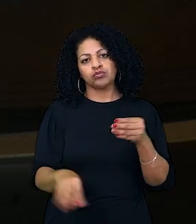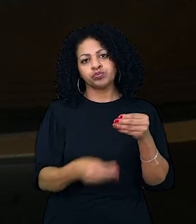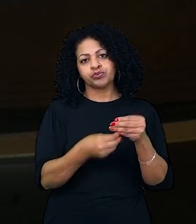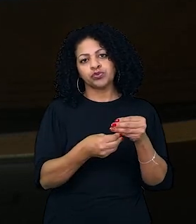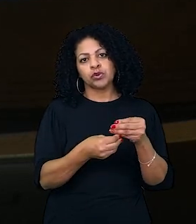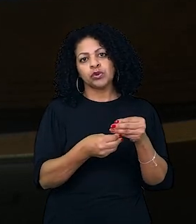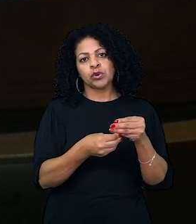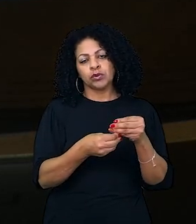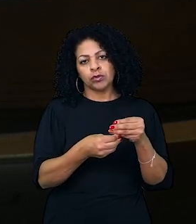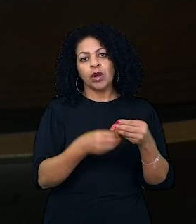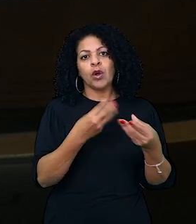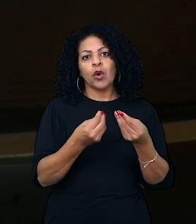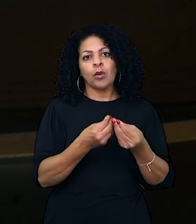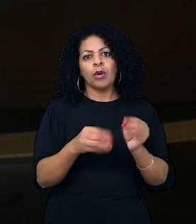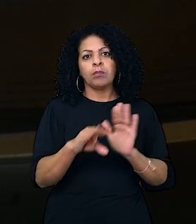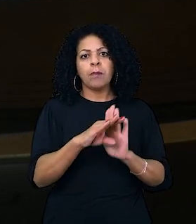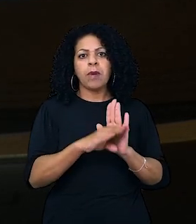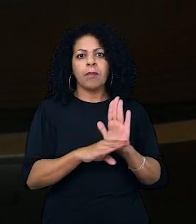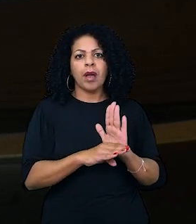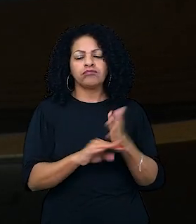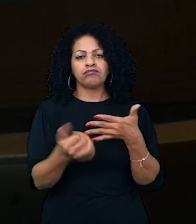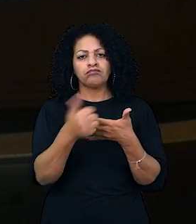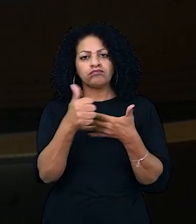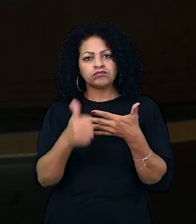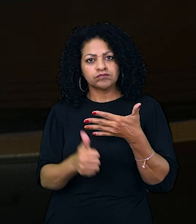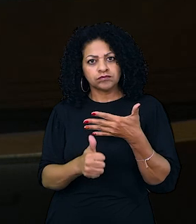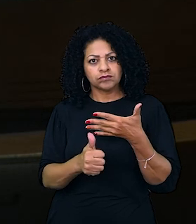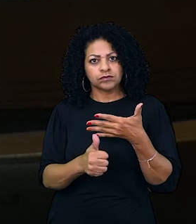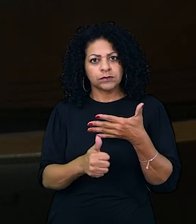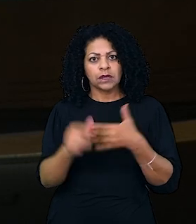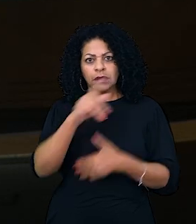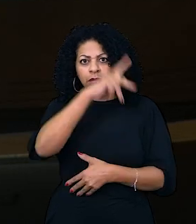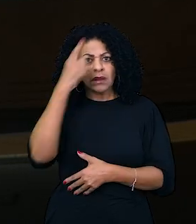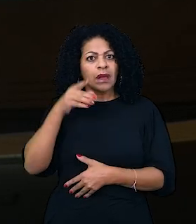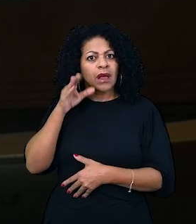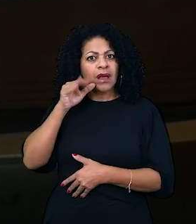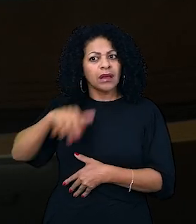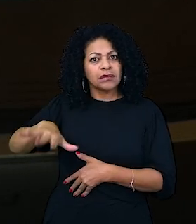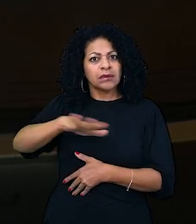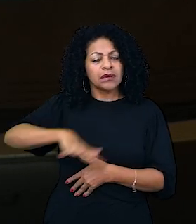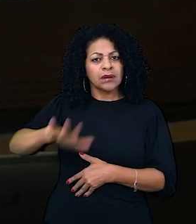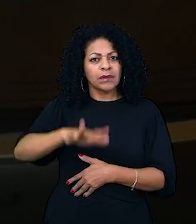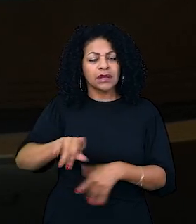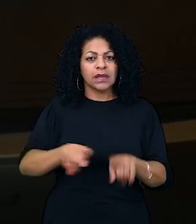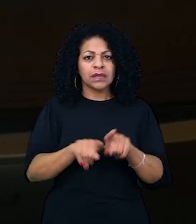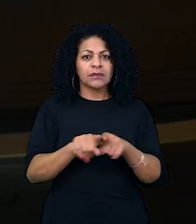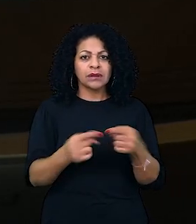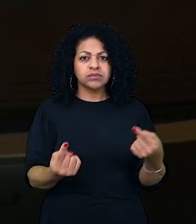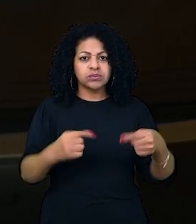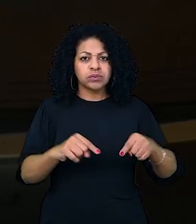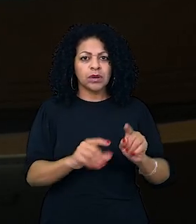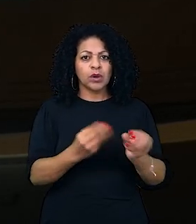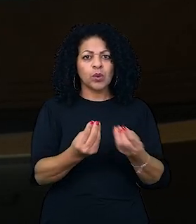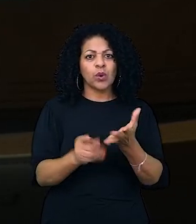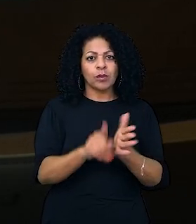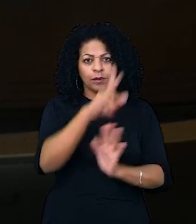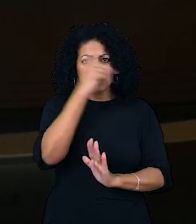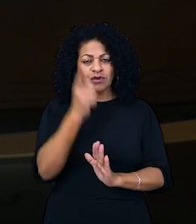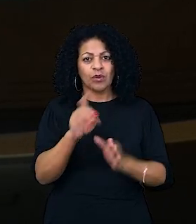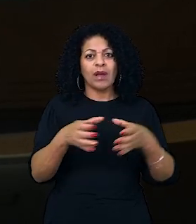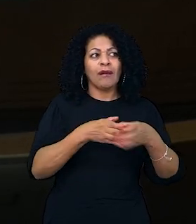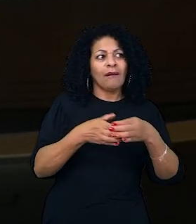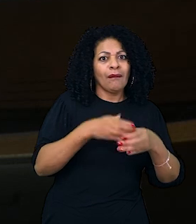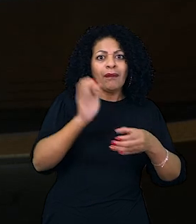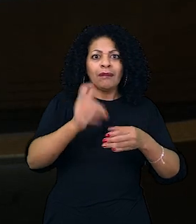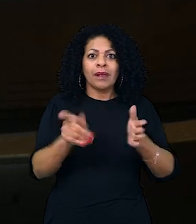reclamada, o mesmo critério de avaliação dos candidatos da ampla concorrência aos que concorreram